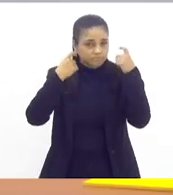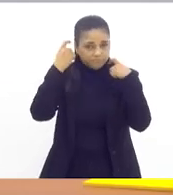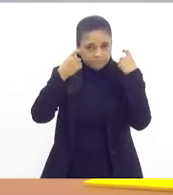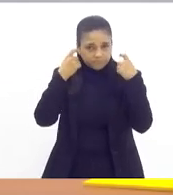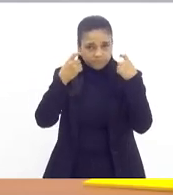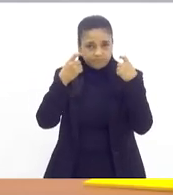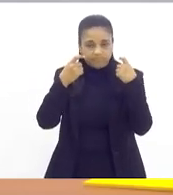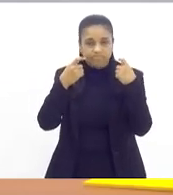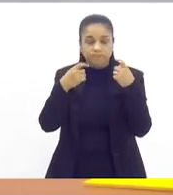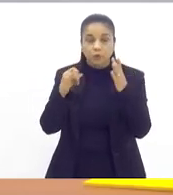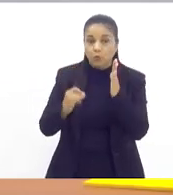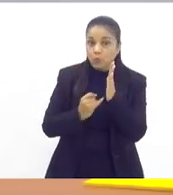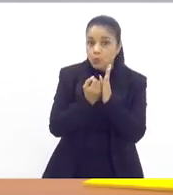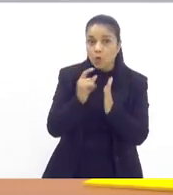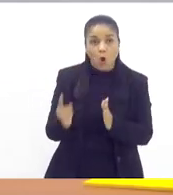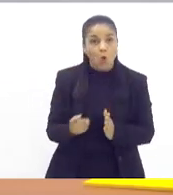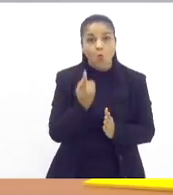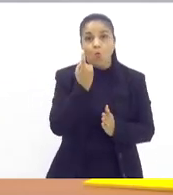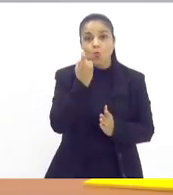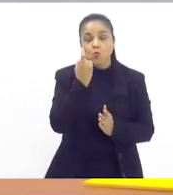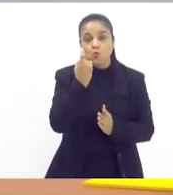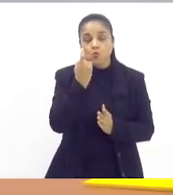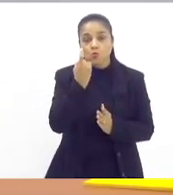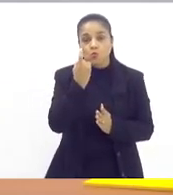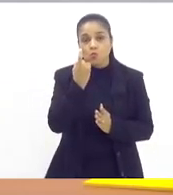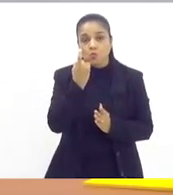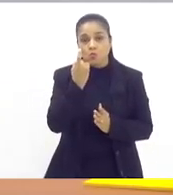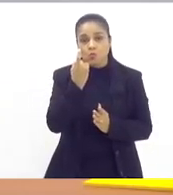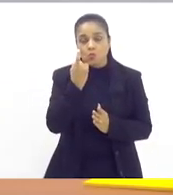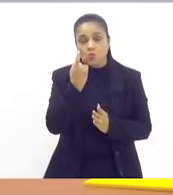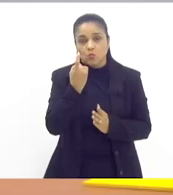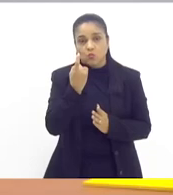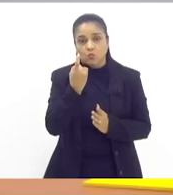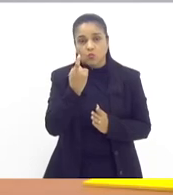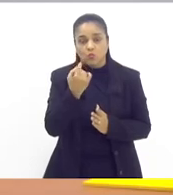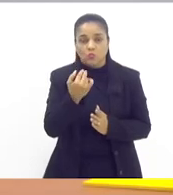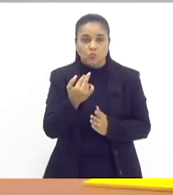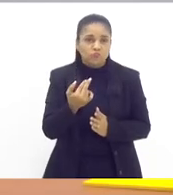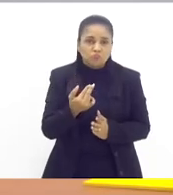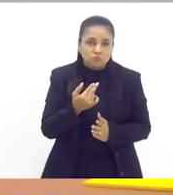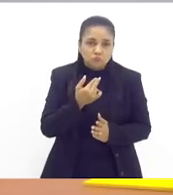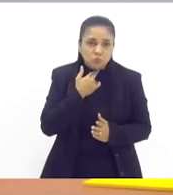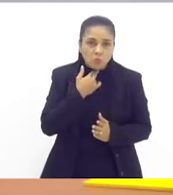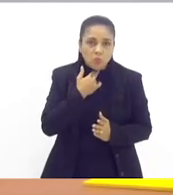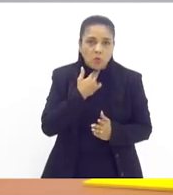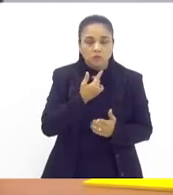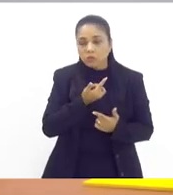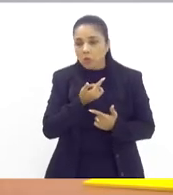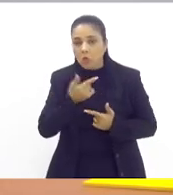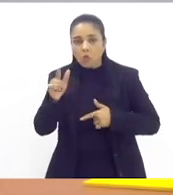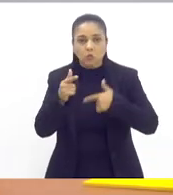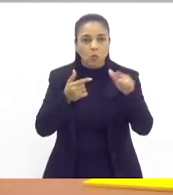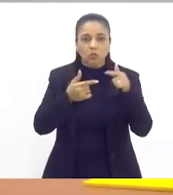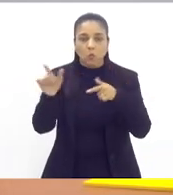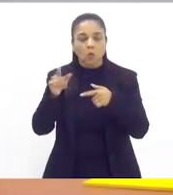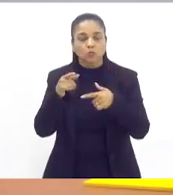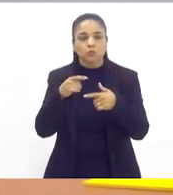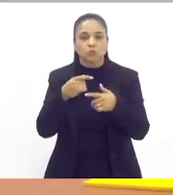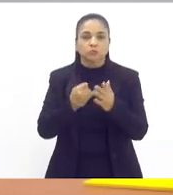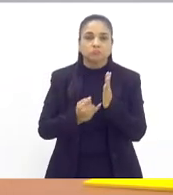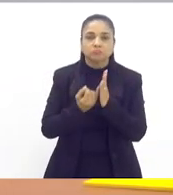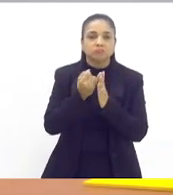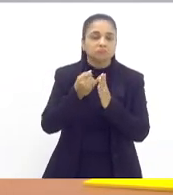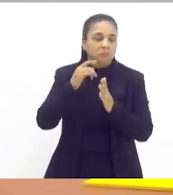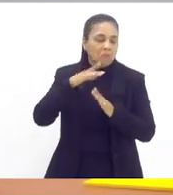não tem como, o imposto é um só, o contencioso administrativo tem que ser um só, não dá para eu ter um contencioso administrativo, cada estado tem uma